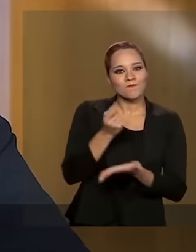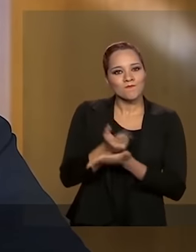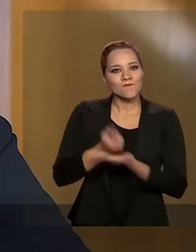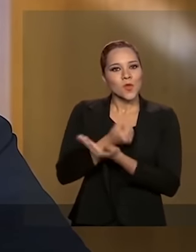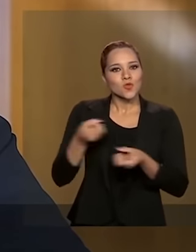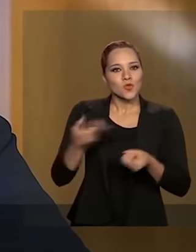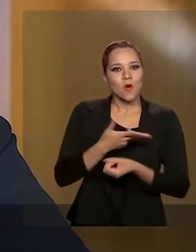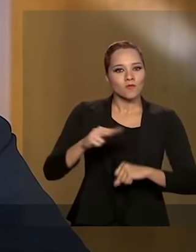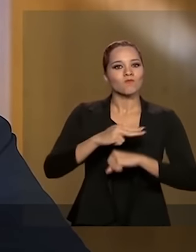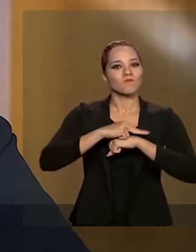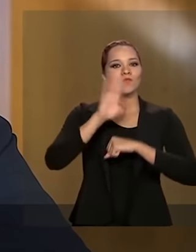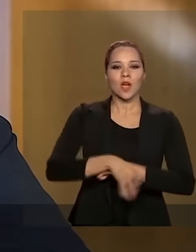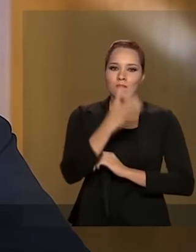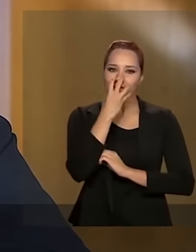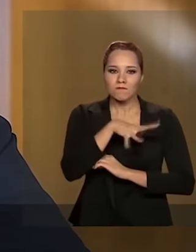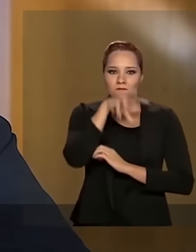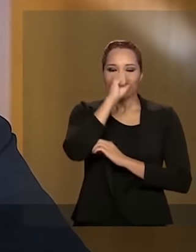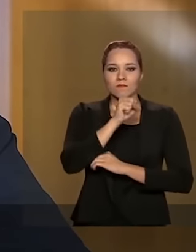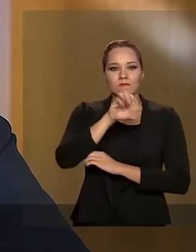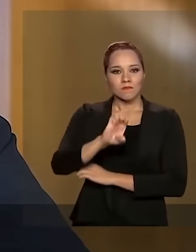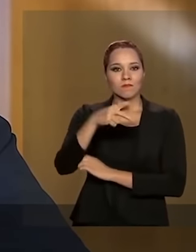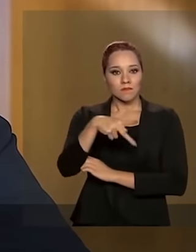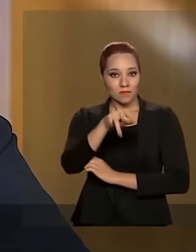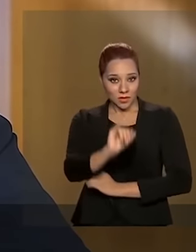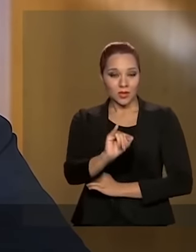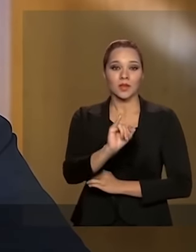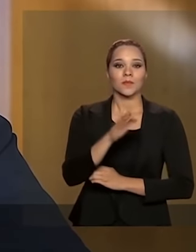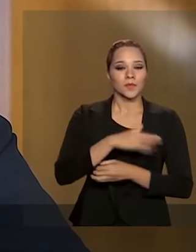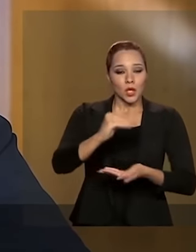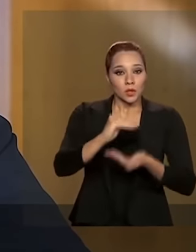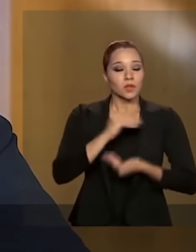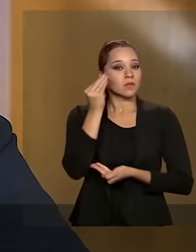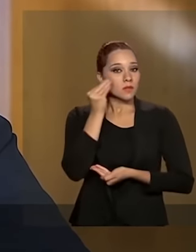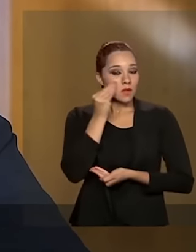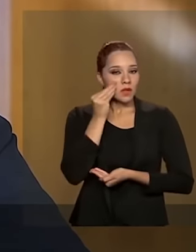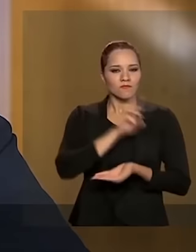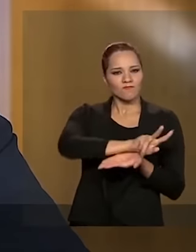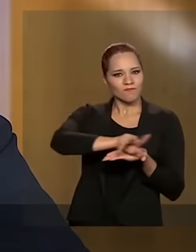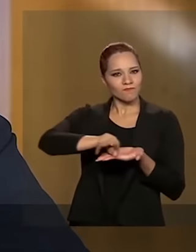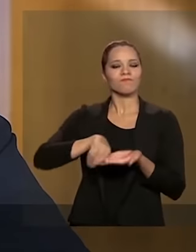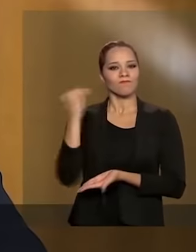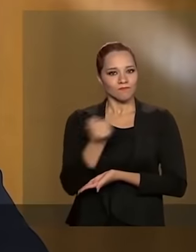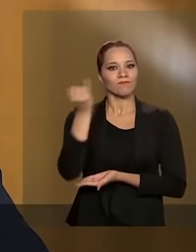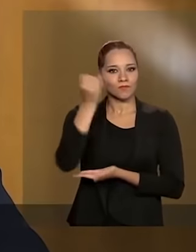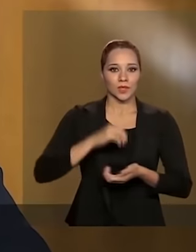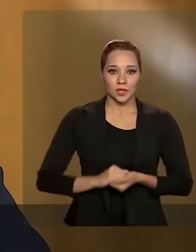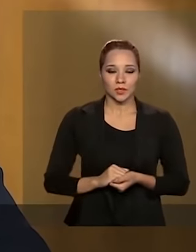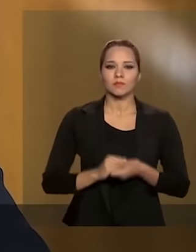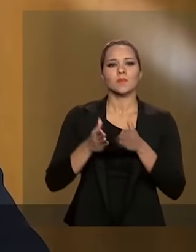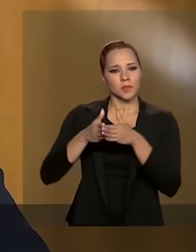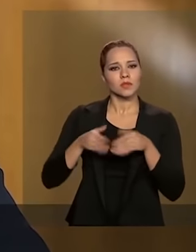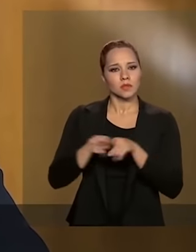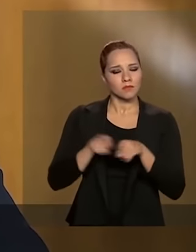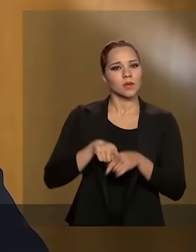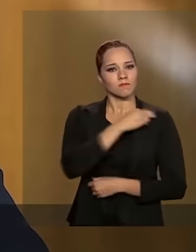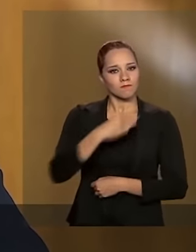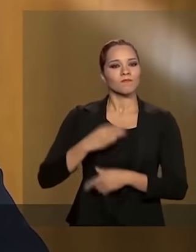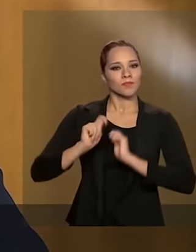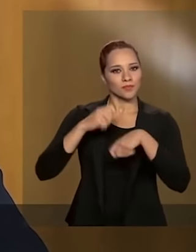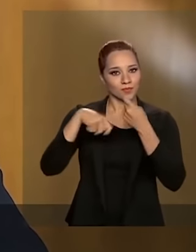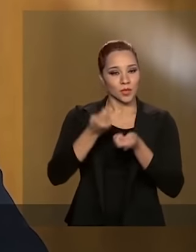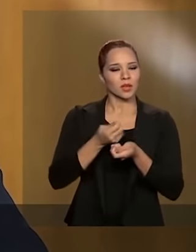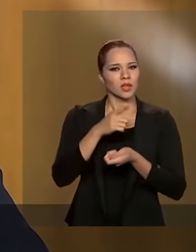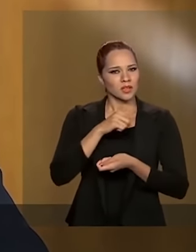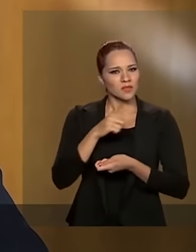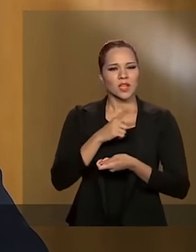sendo adquiridos novos já confiar dois equipamentos de proteção jesus kits para festas elevadas somas necessárias dependem ainda ao nosso